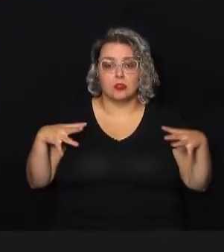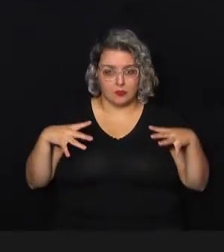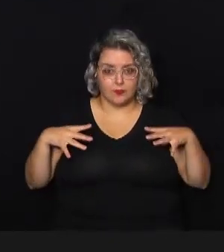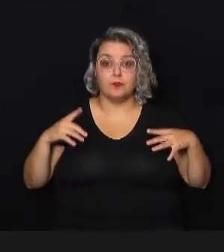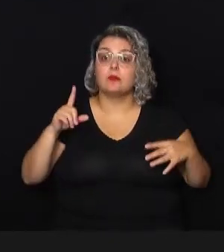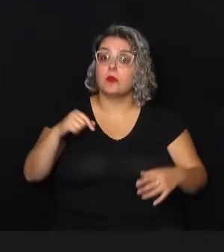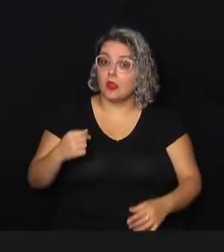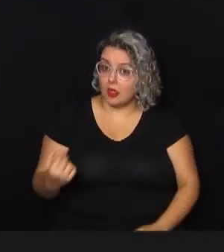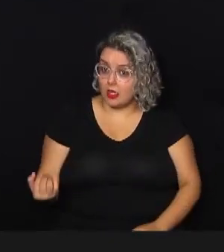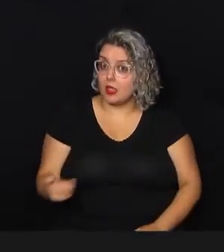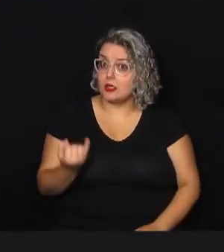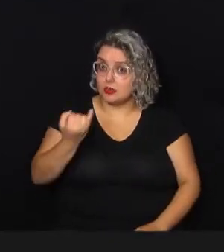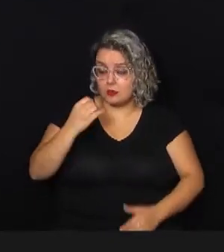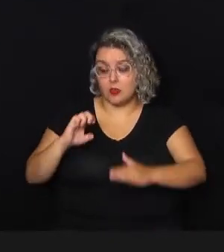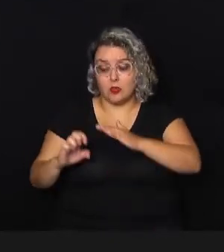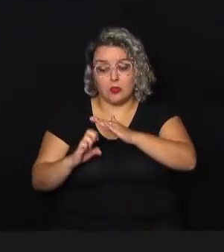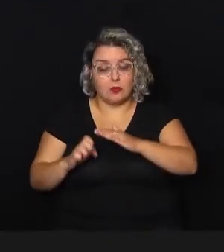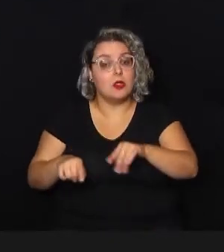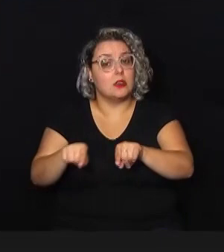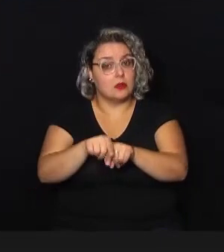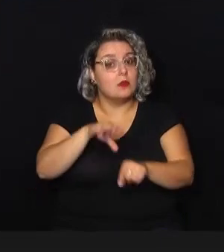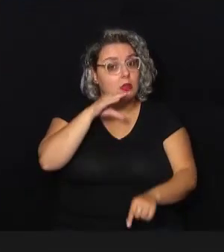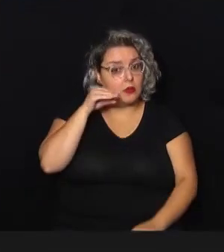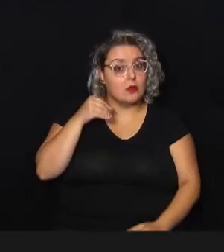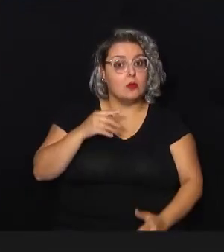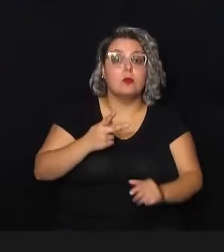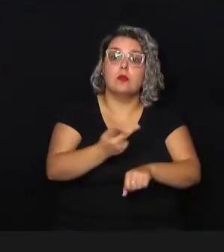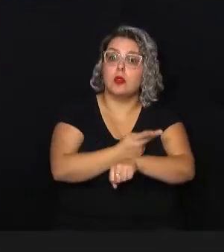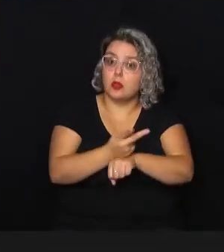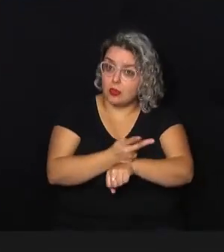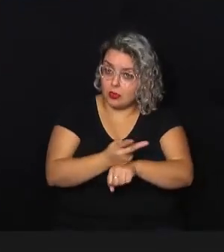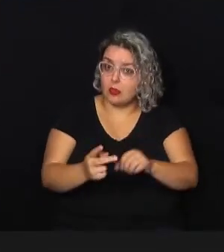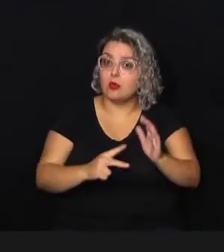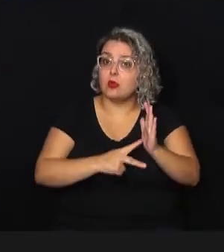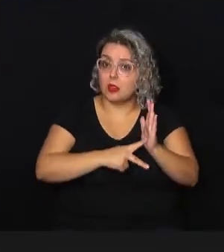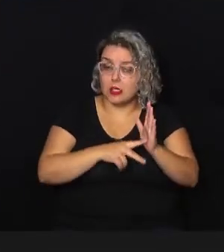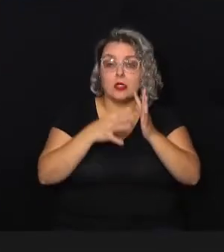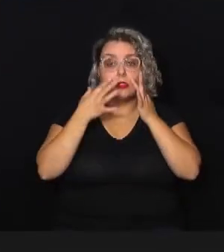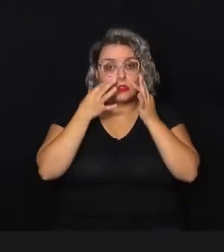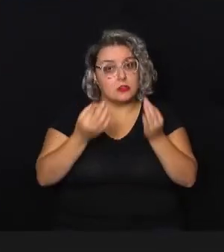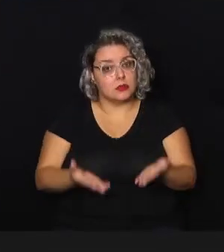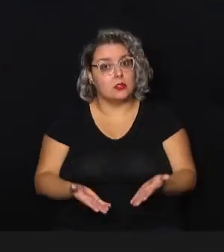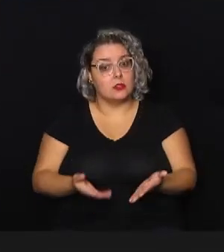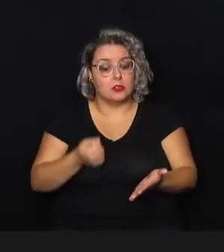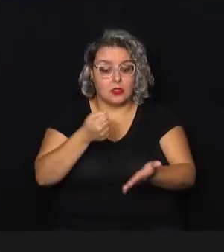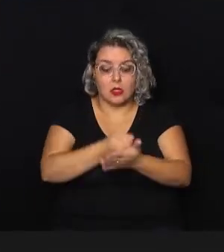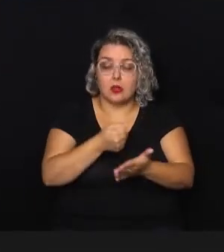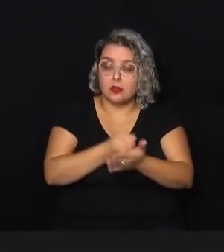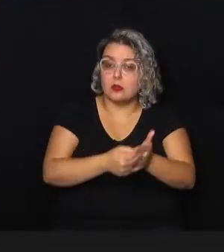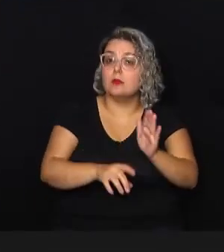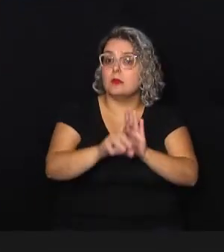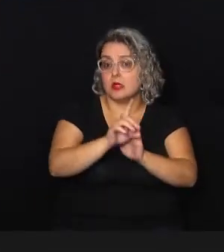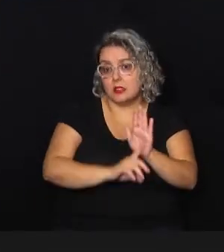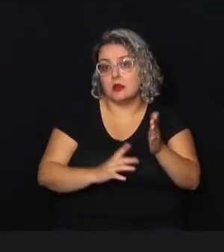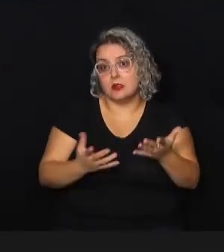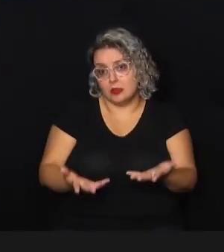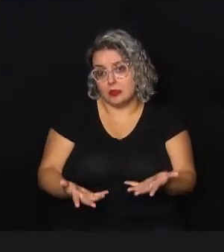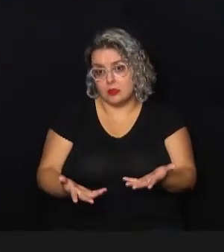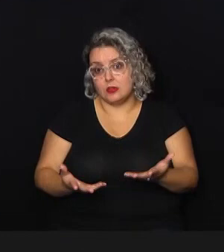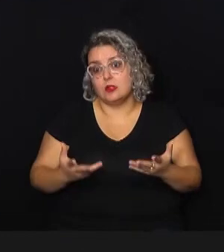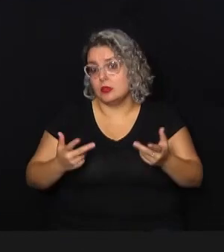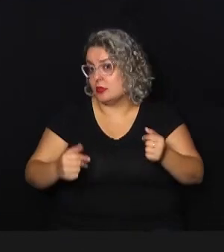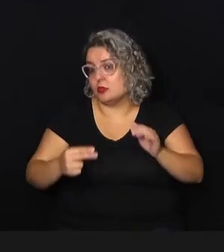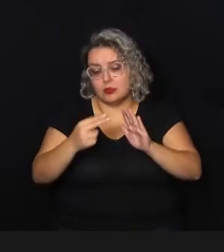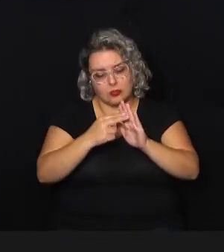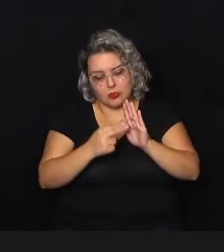empresas e até os próprios funcionários procurem seus sindicatos e se atentem aos deveres e aos direitos e todo o normativo que